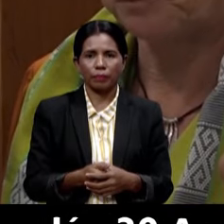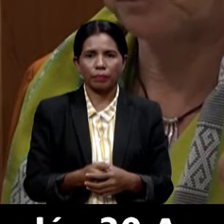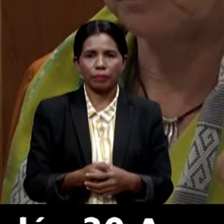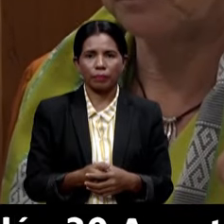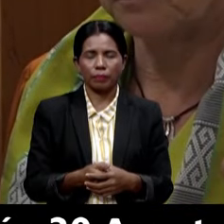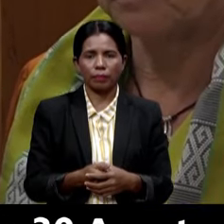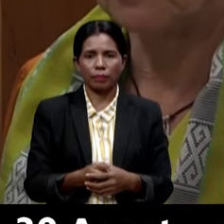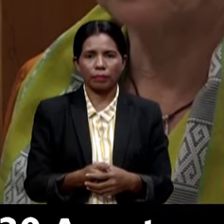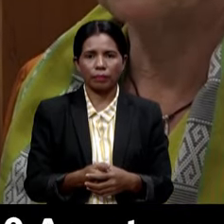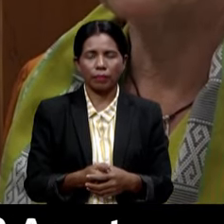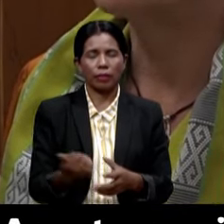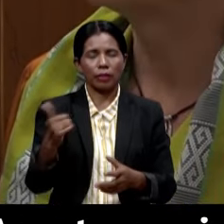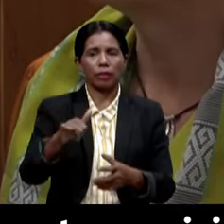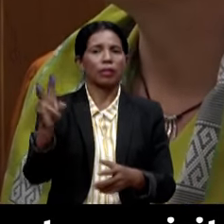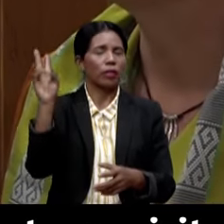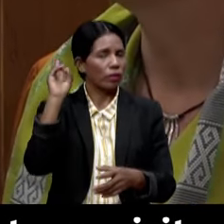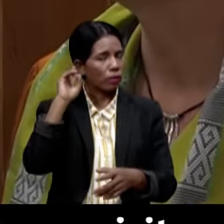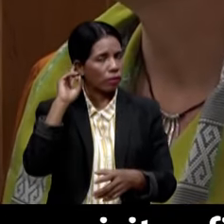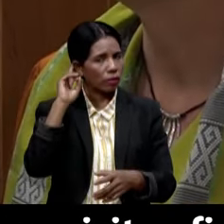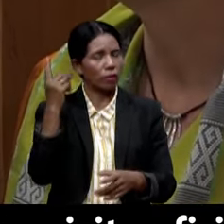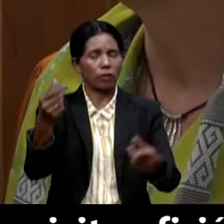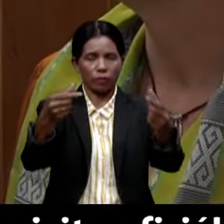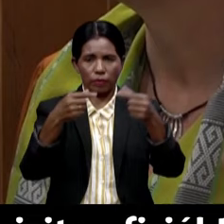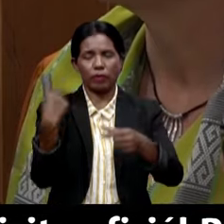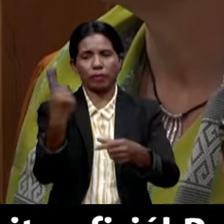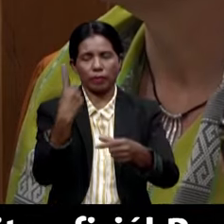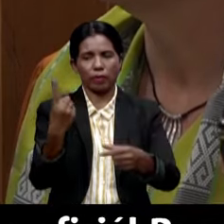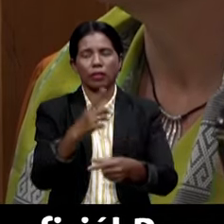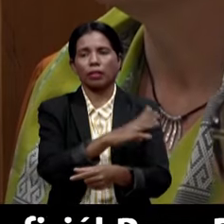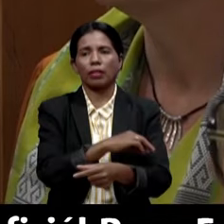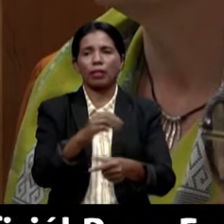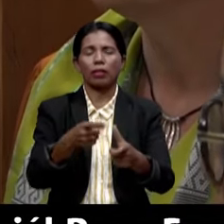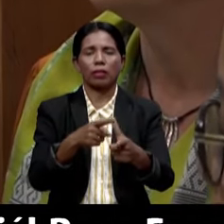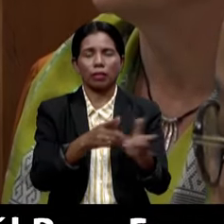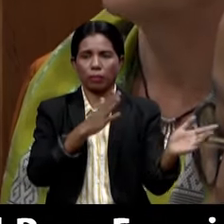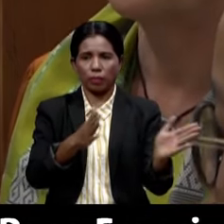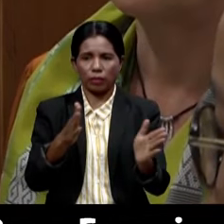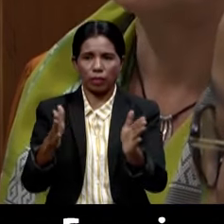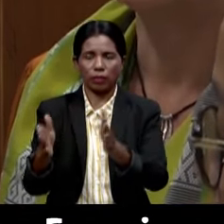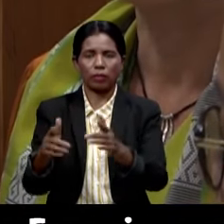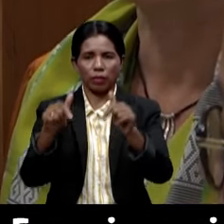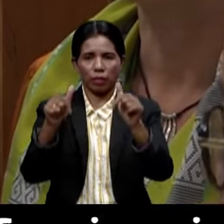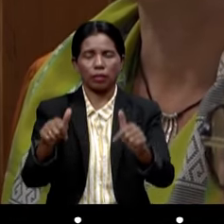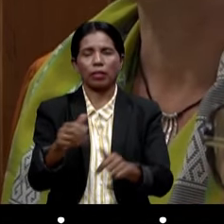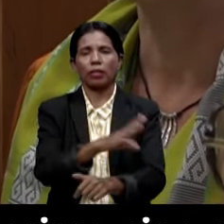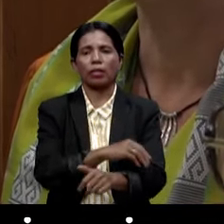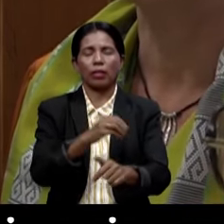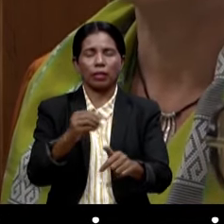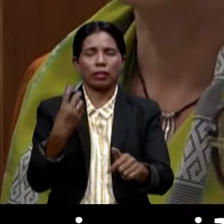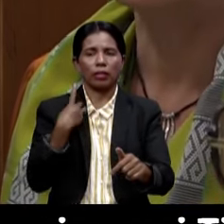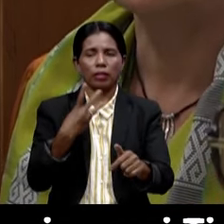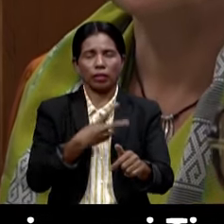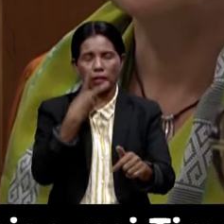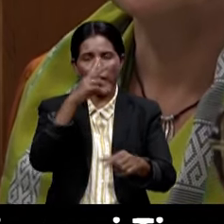bem se tornou lona, na cama faço em ali, nem bem. O processo de ser mãe, a muito que ita